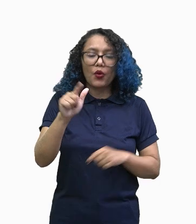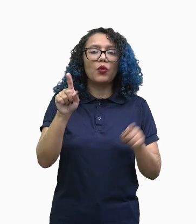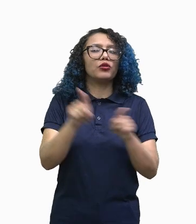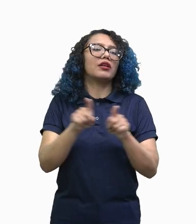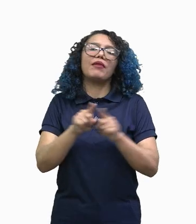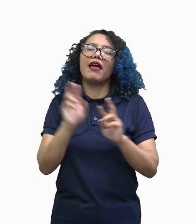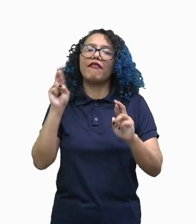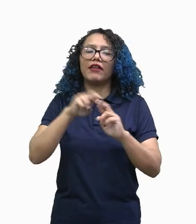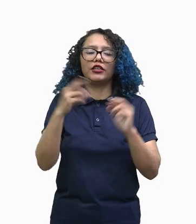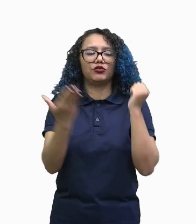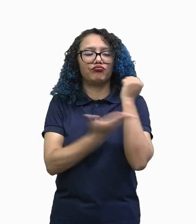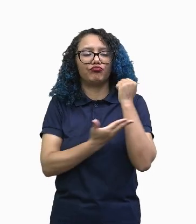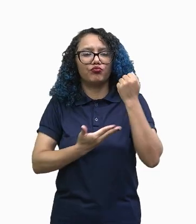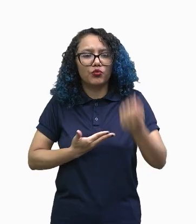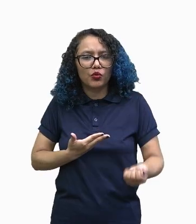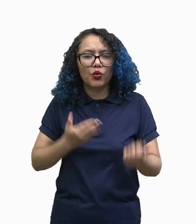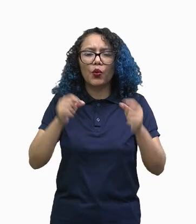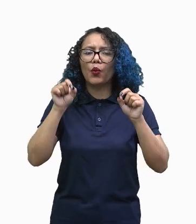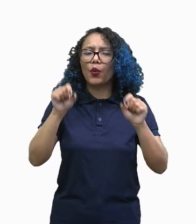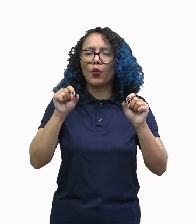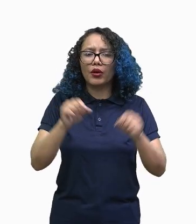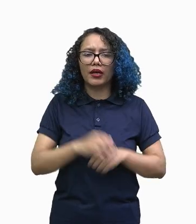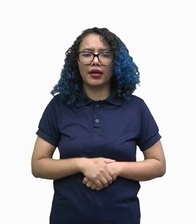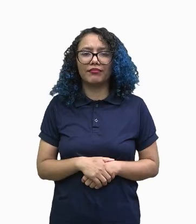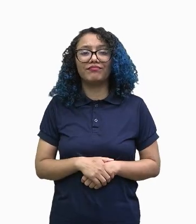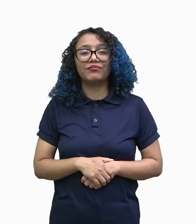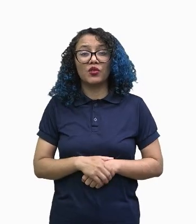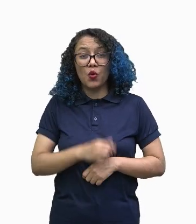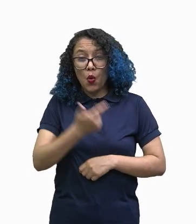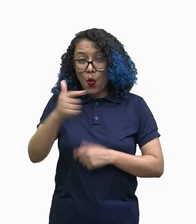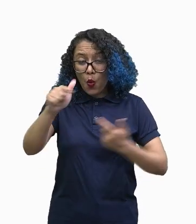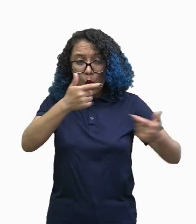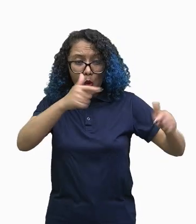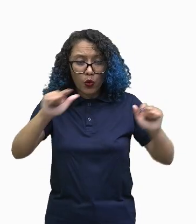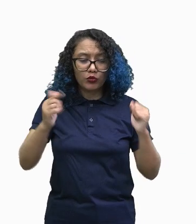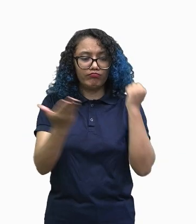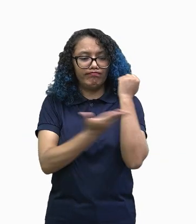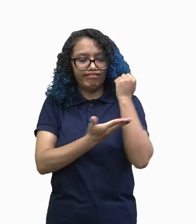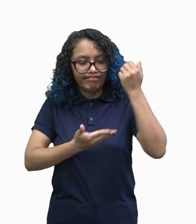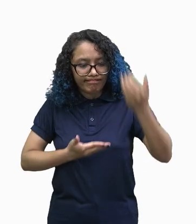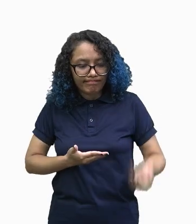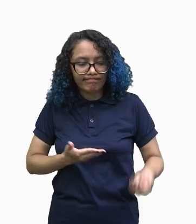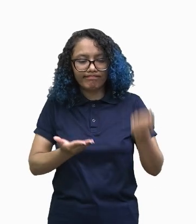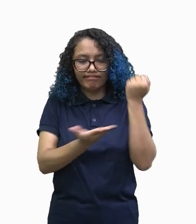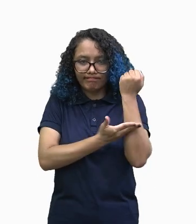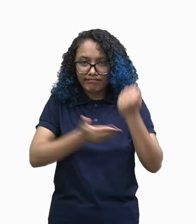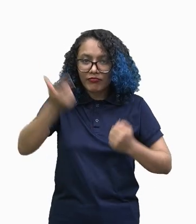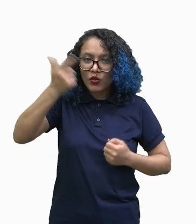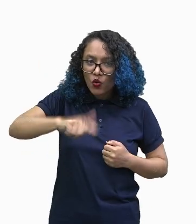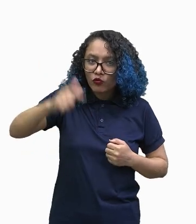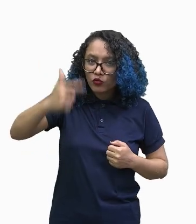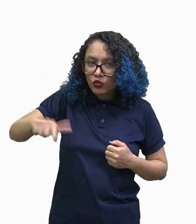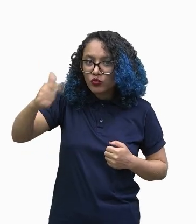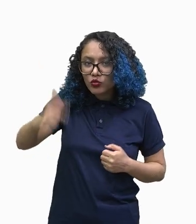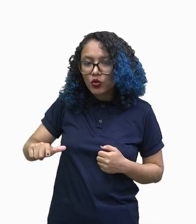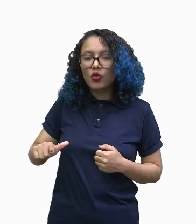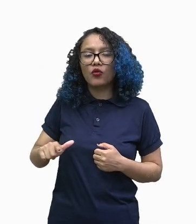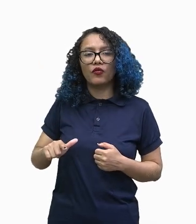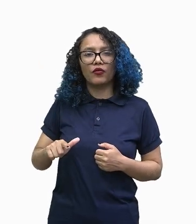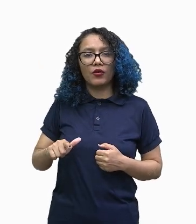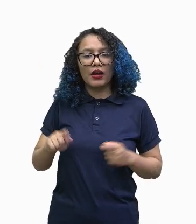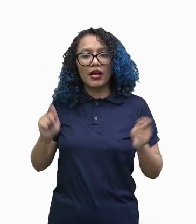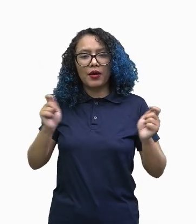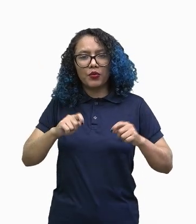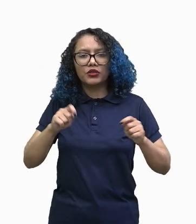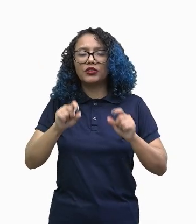madeira são a abertura aí de novos desmatamentos, né? Então, a partir disso, é possível aí